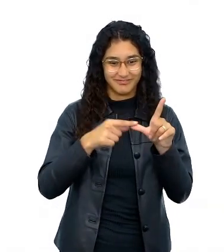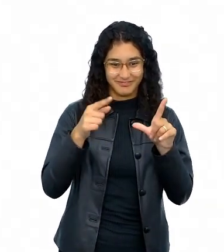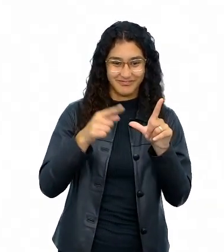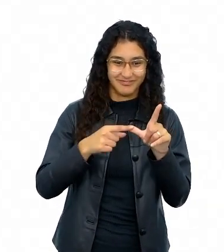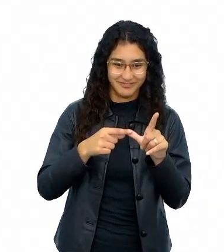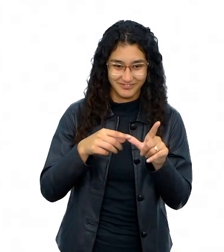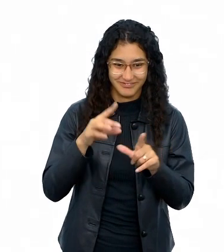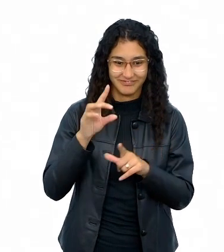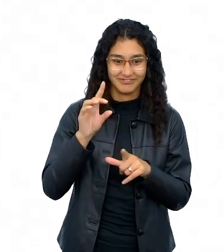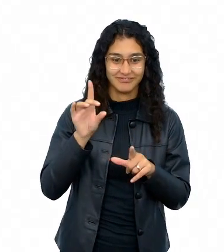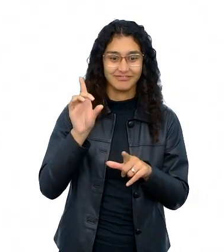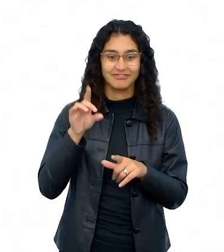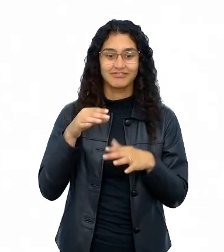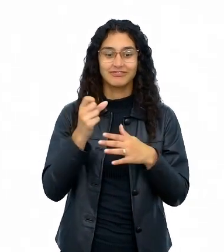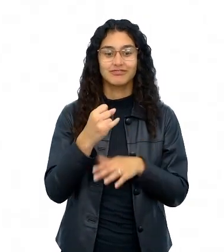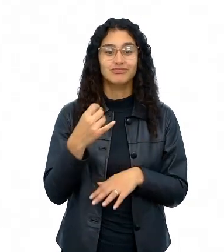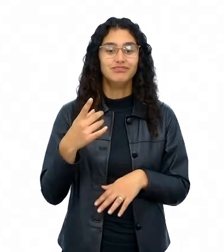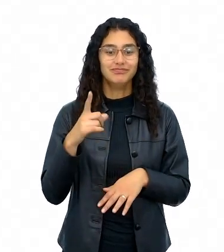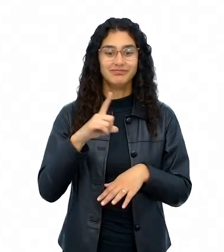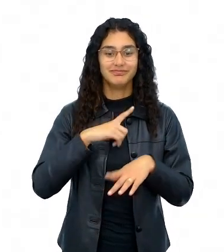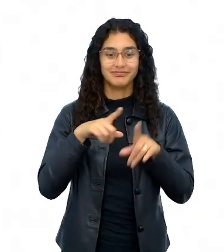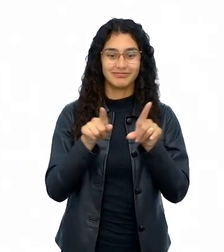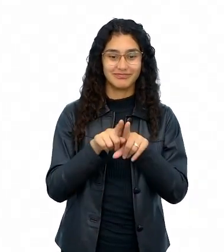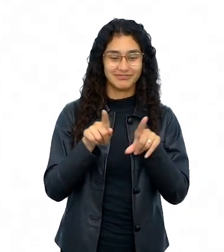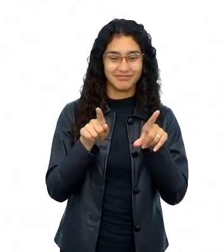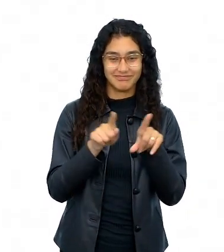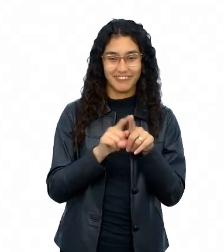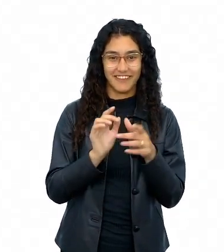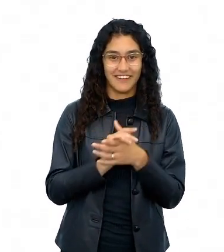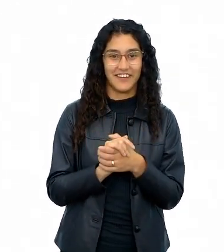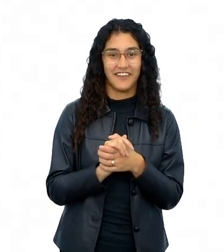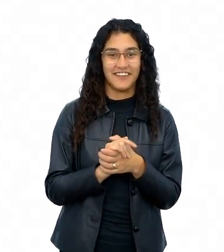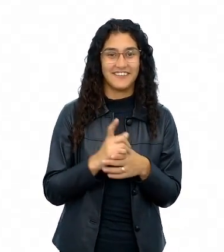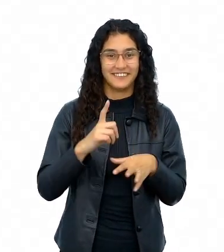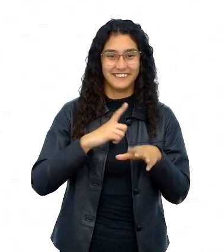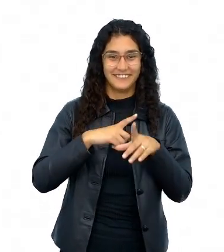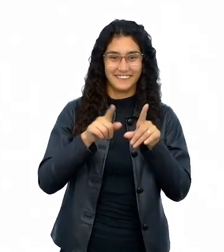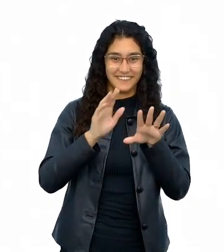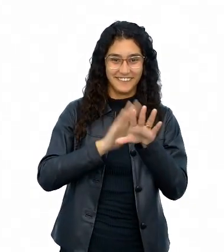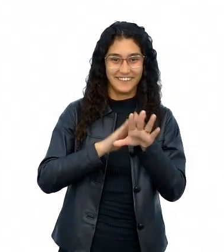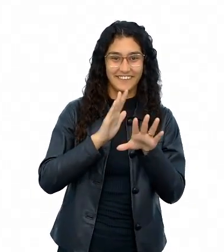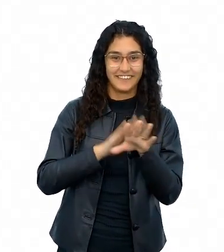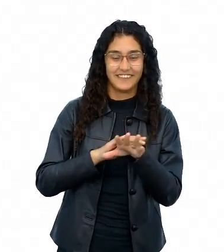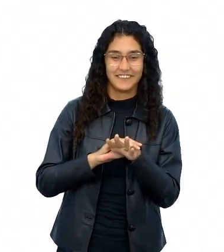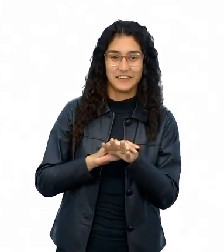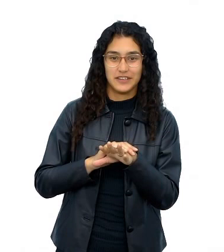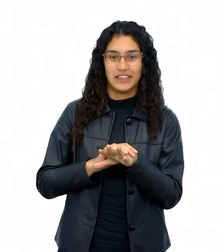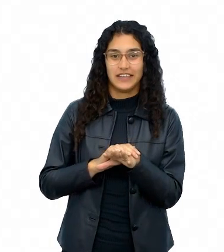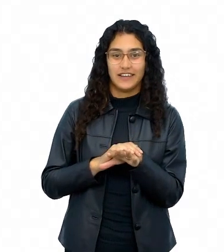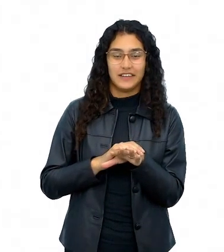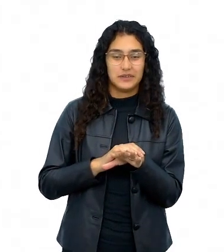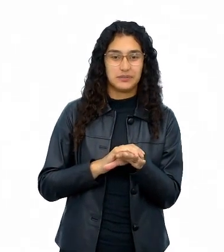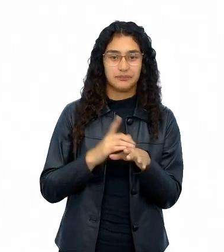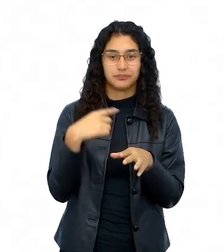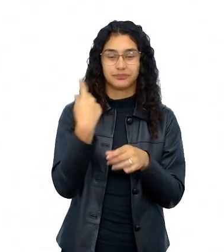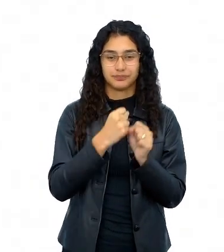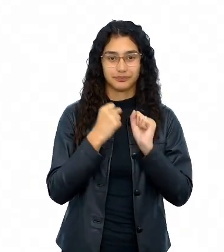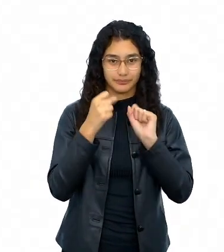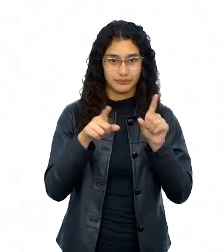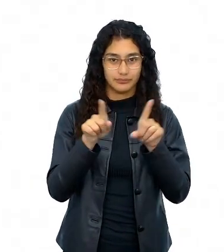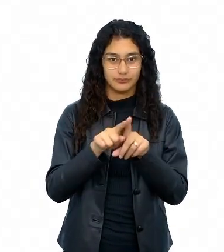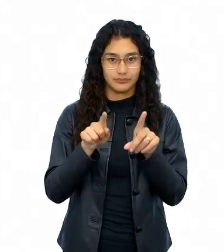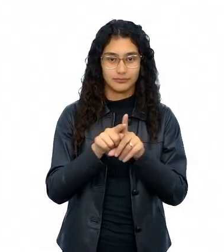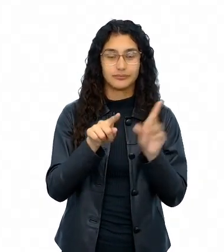pergunta quais são os coeficientes dessa função. Né? A menos 5, B30, C0. E a gente pode